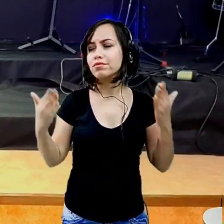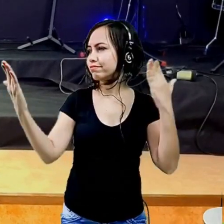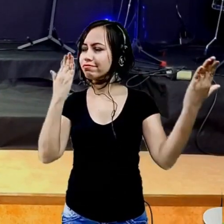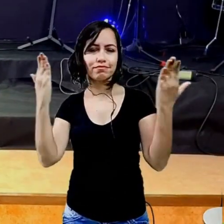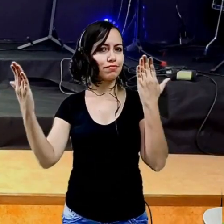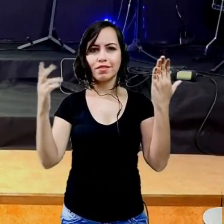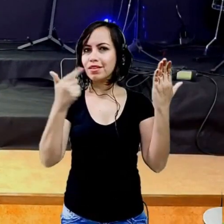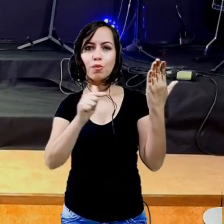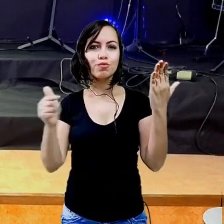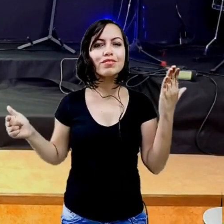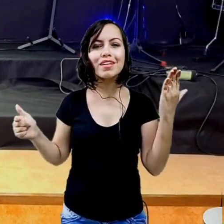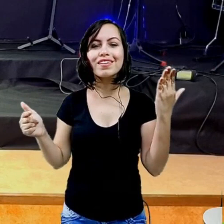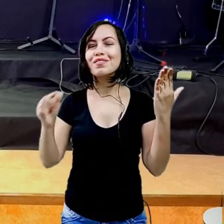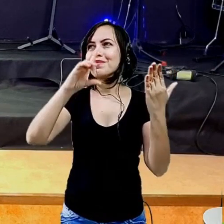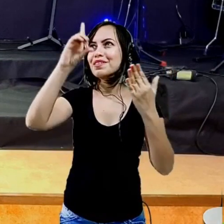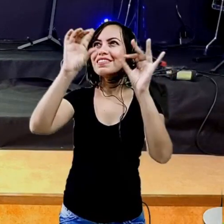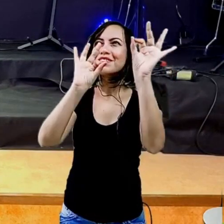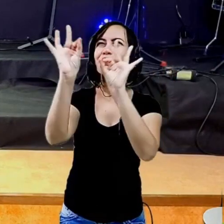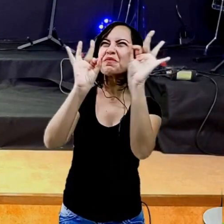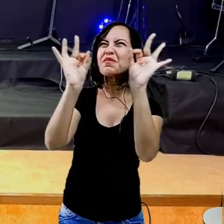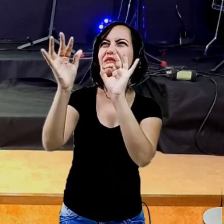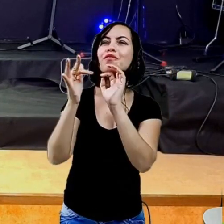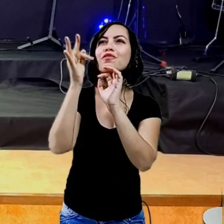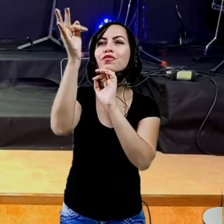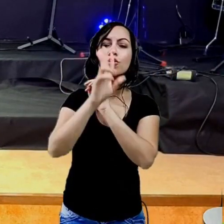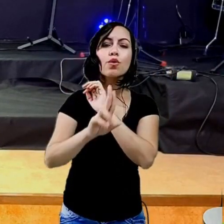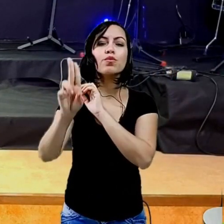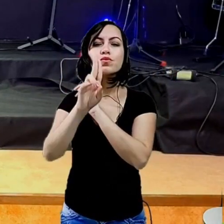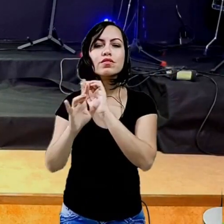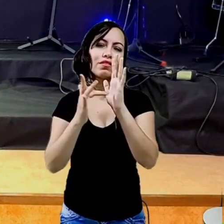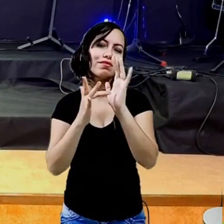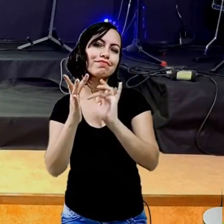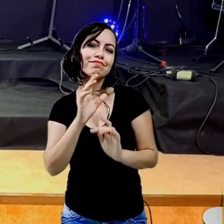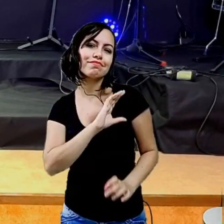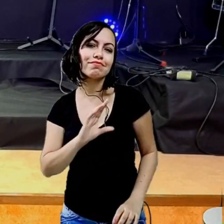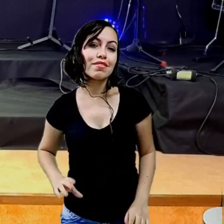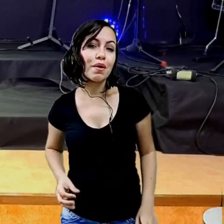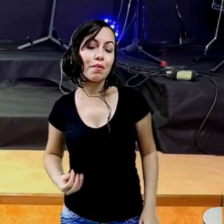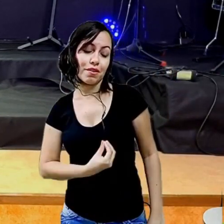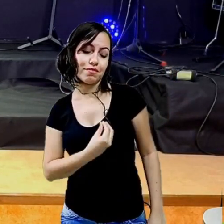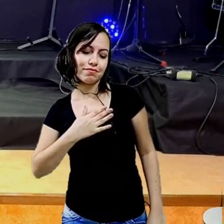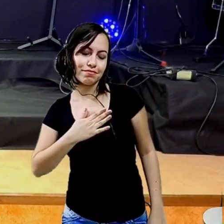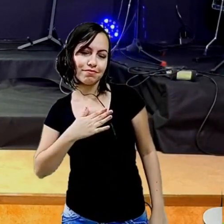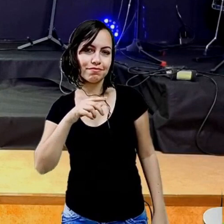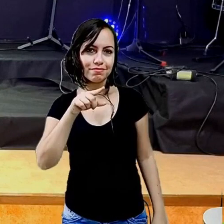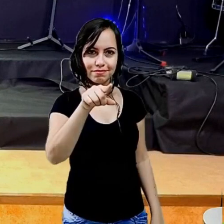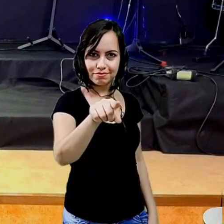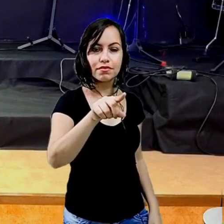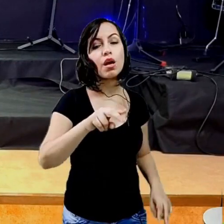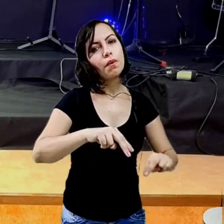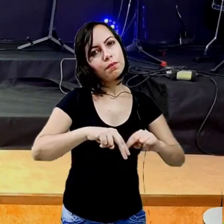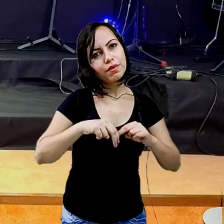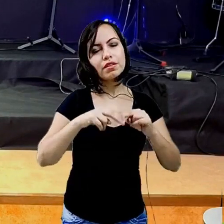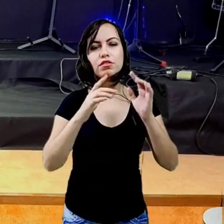compara com o que Deus tem preparado através do seu Filho Jesus para mim e para você. Por